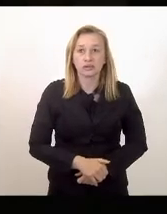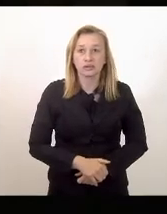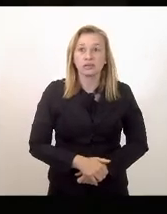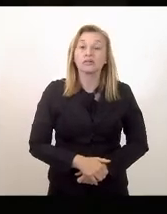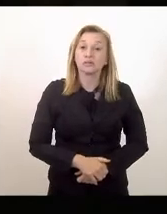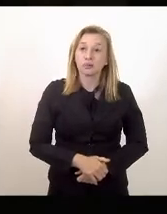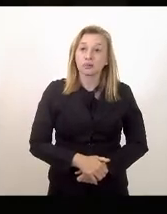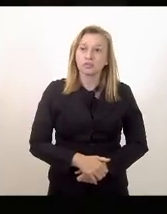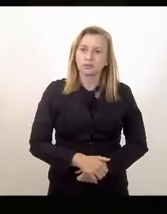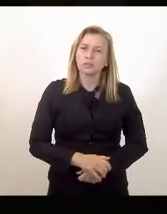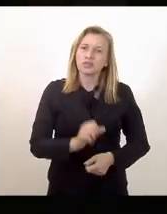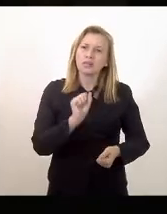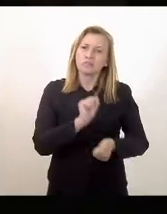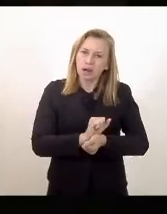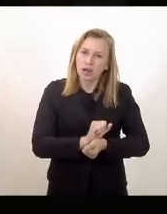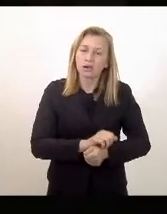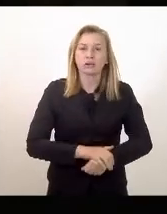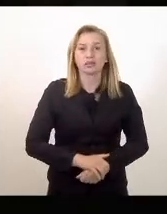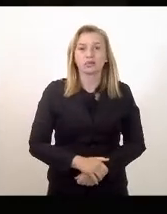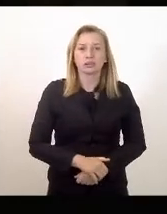basta, tem que